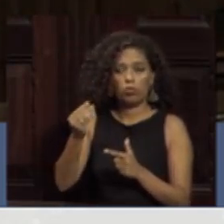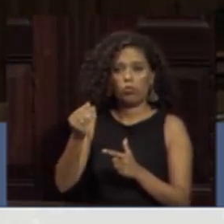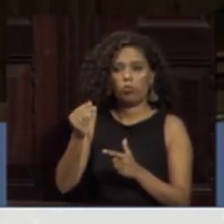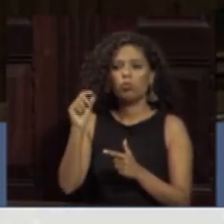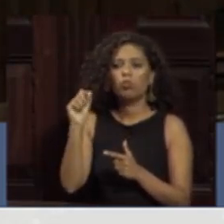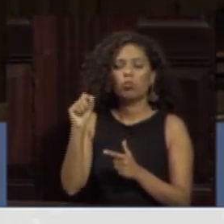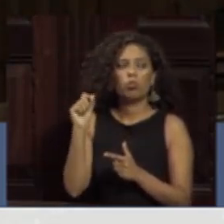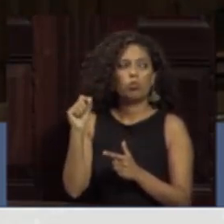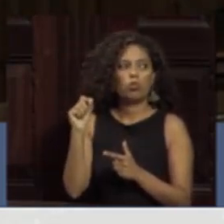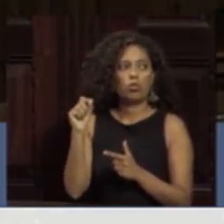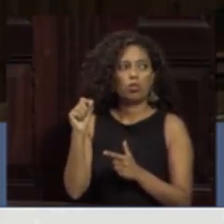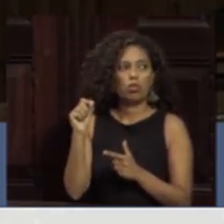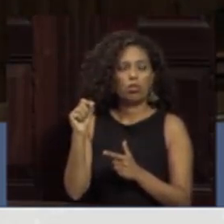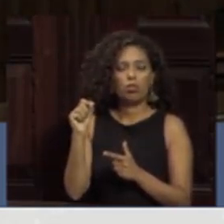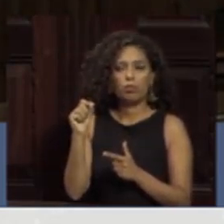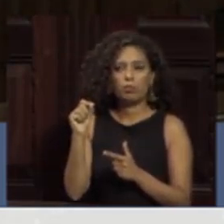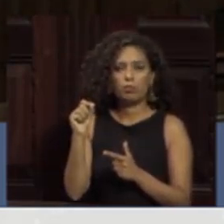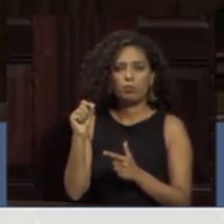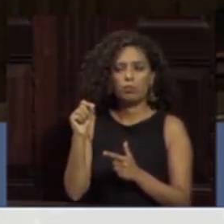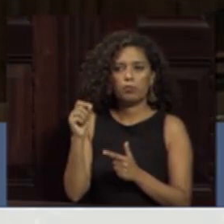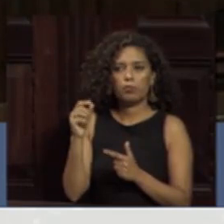exatamente